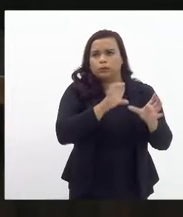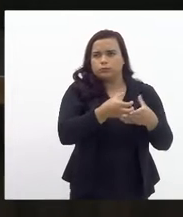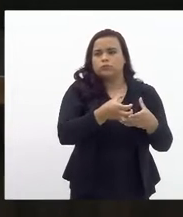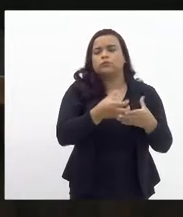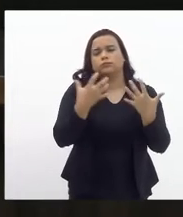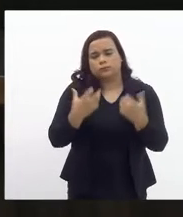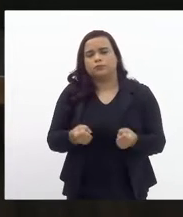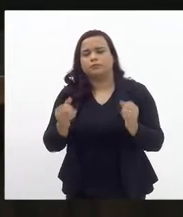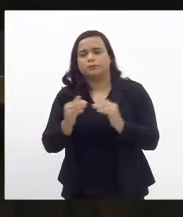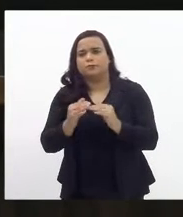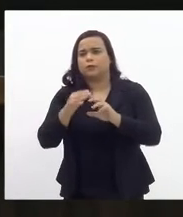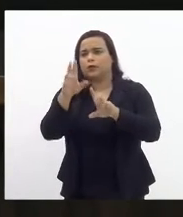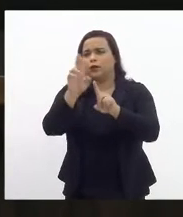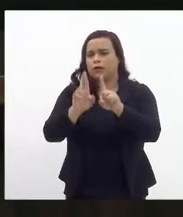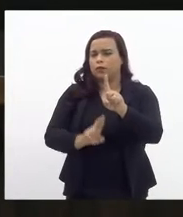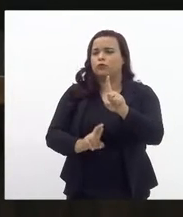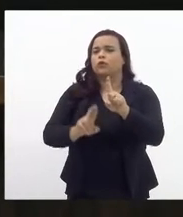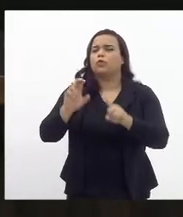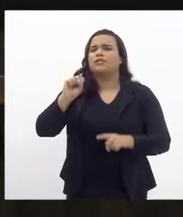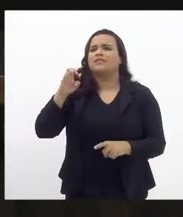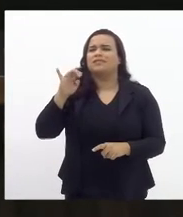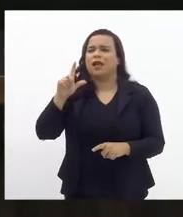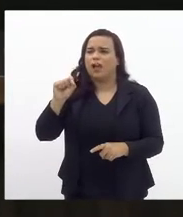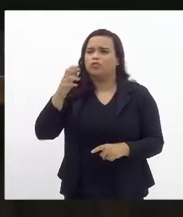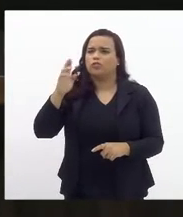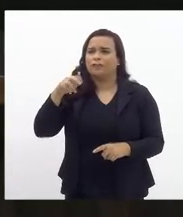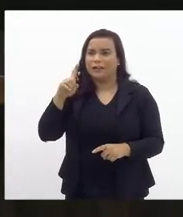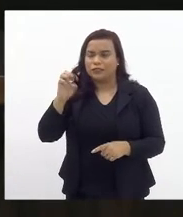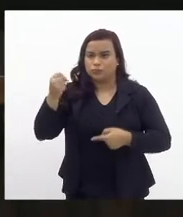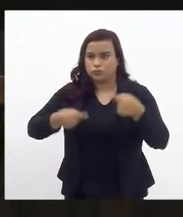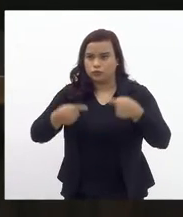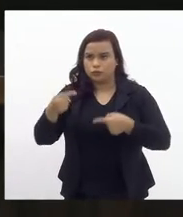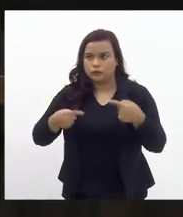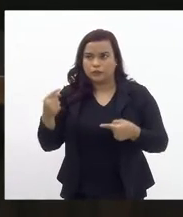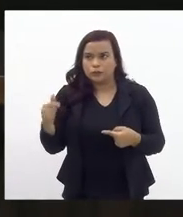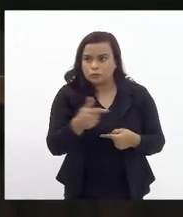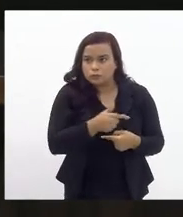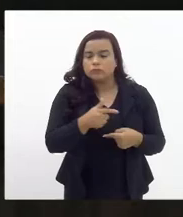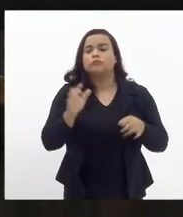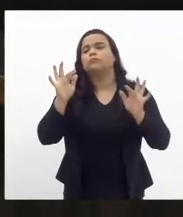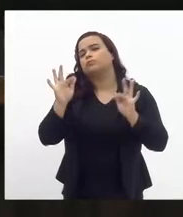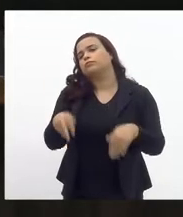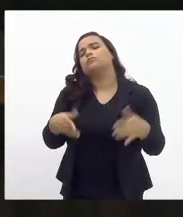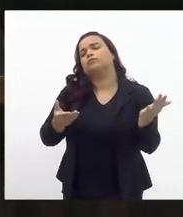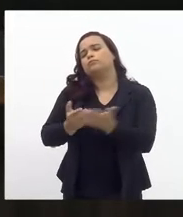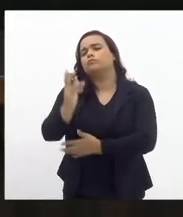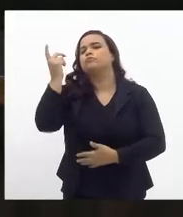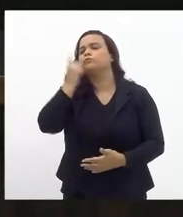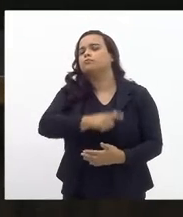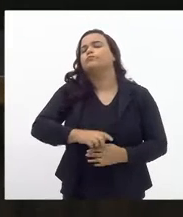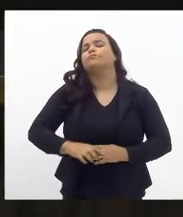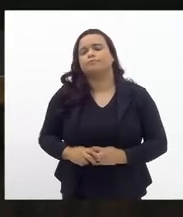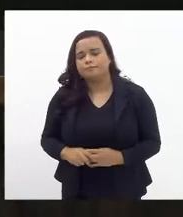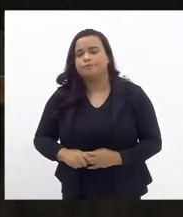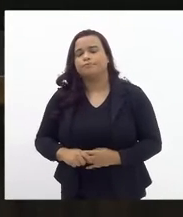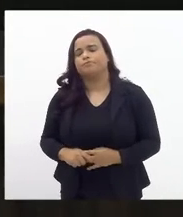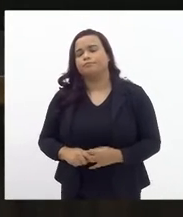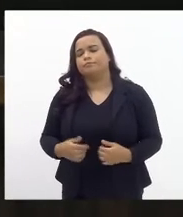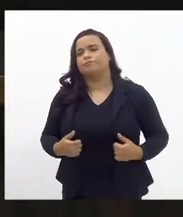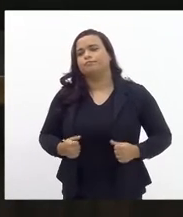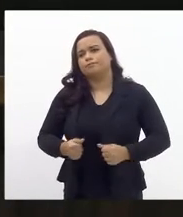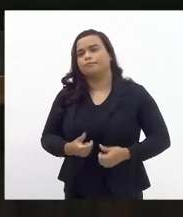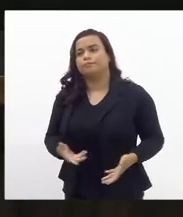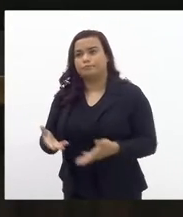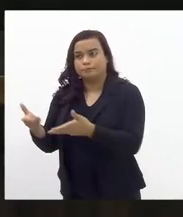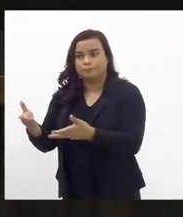deputado Sérgio Fernandes. Em discussão, não havendo quem queira discutir, encerrada a discussão e votação. Senhores que aprovam, mandem-se como estão. Aprovado, vai